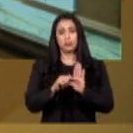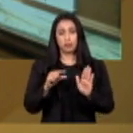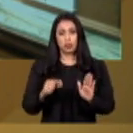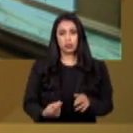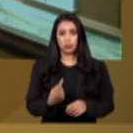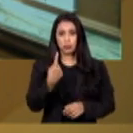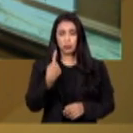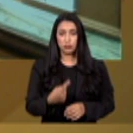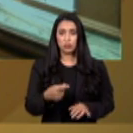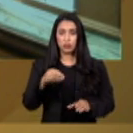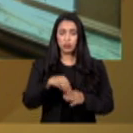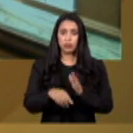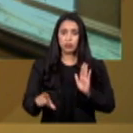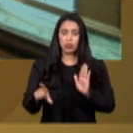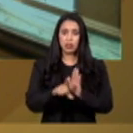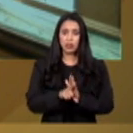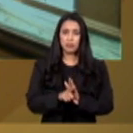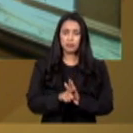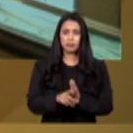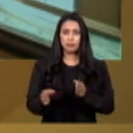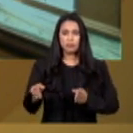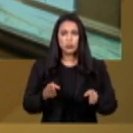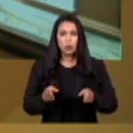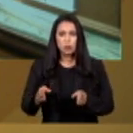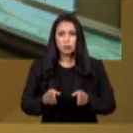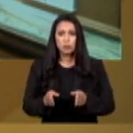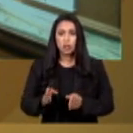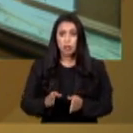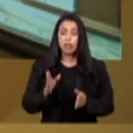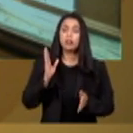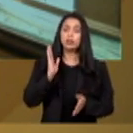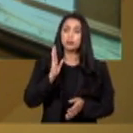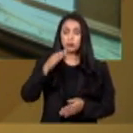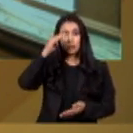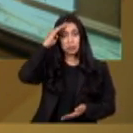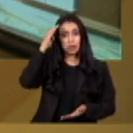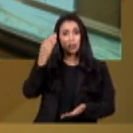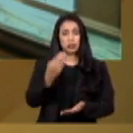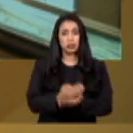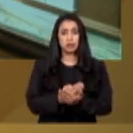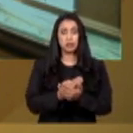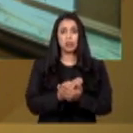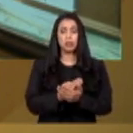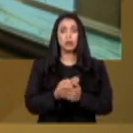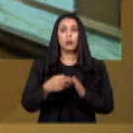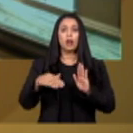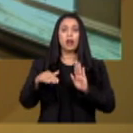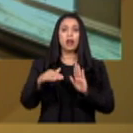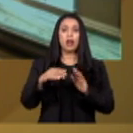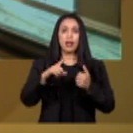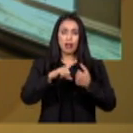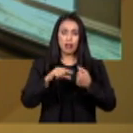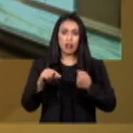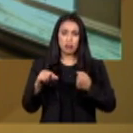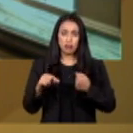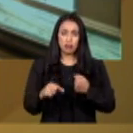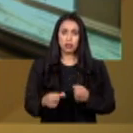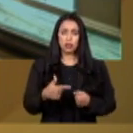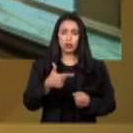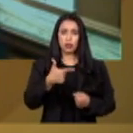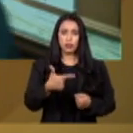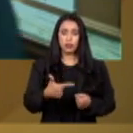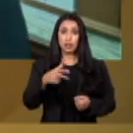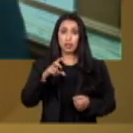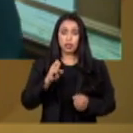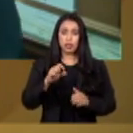lei expirado o prazo a que se refere a cabeça do artigo 15